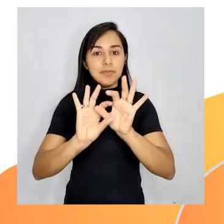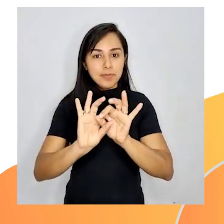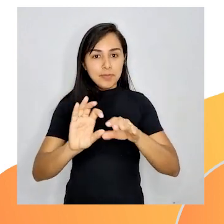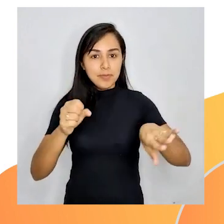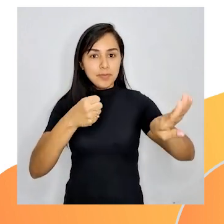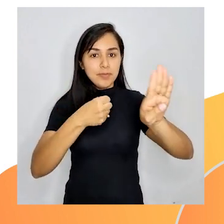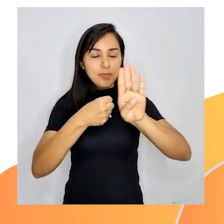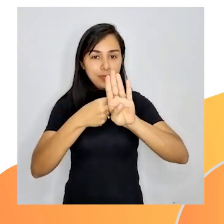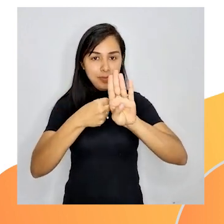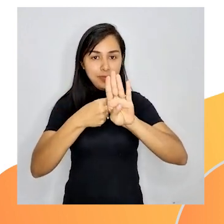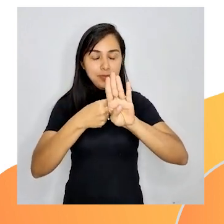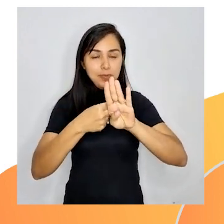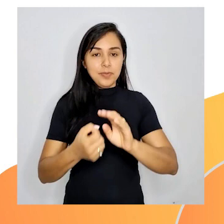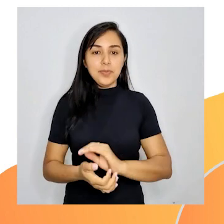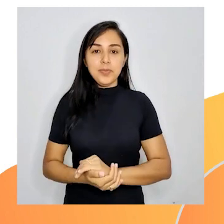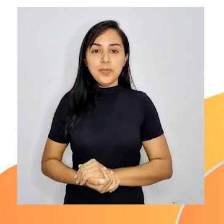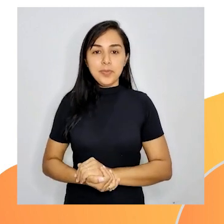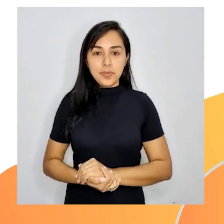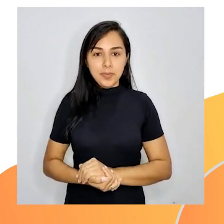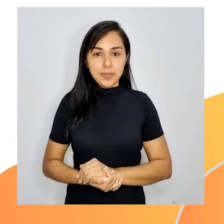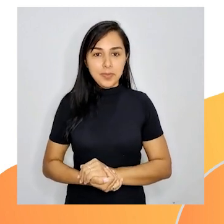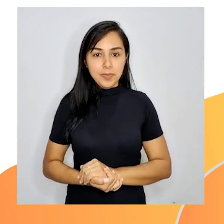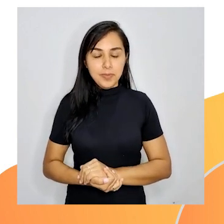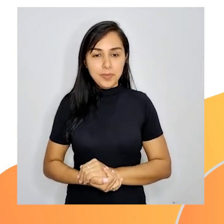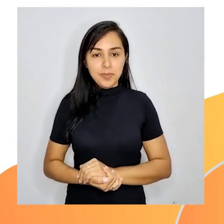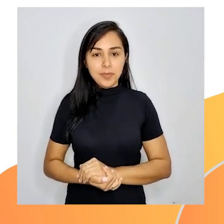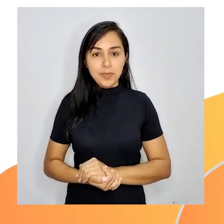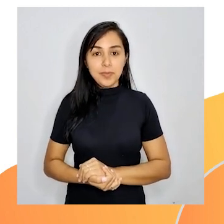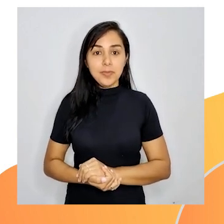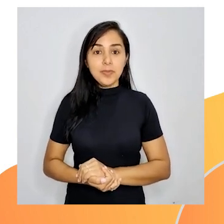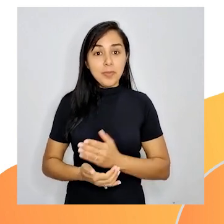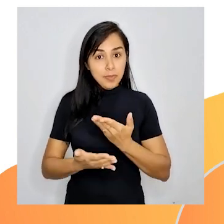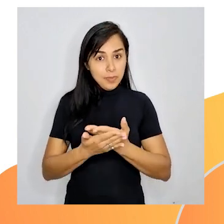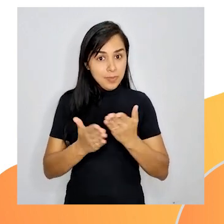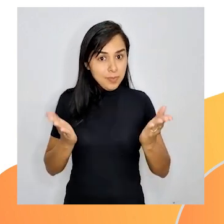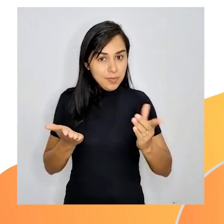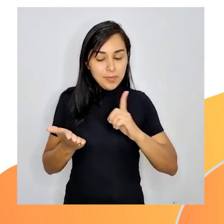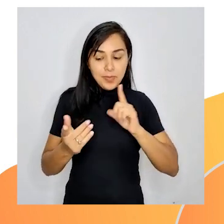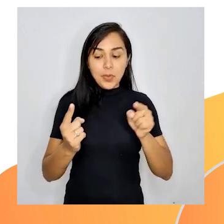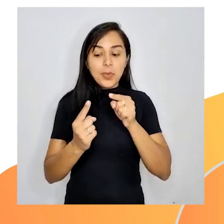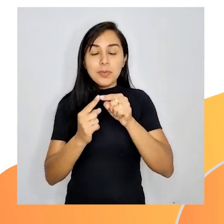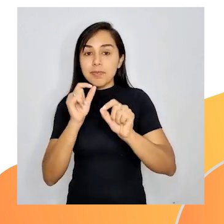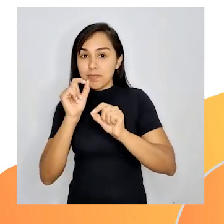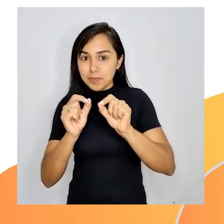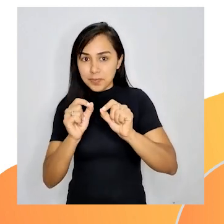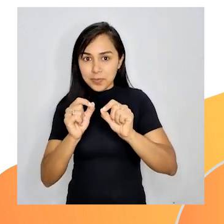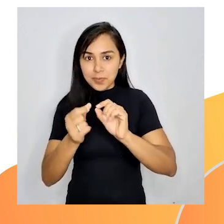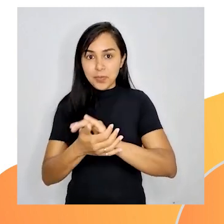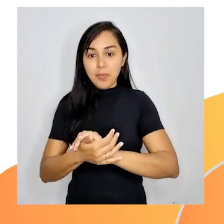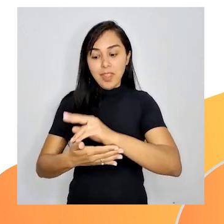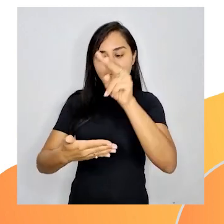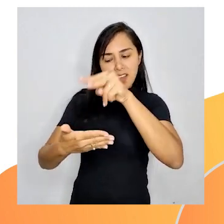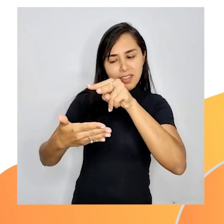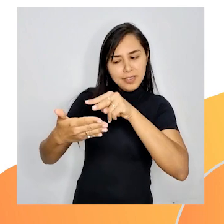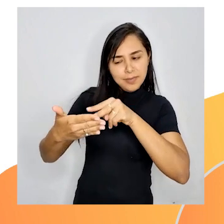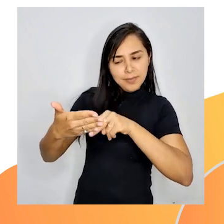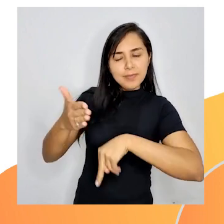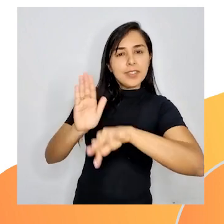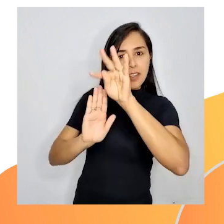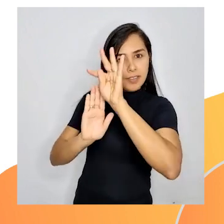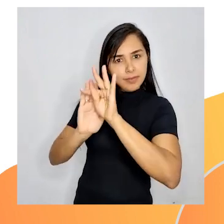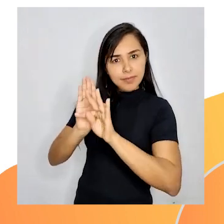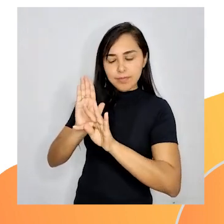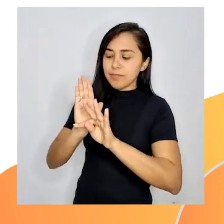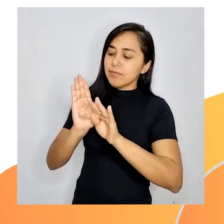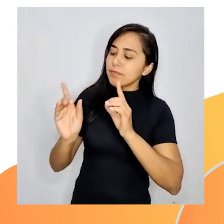subordinadas substantivas. Vamos lá? O objetivo dessa aula é identificar em textos